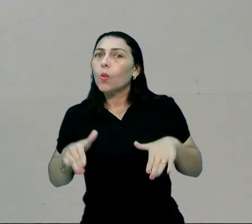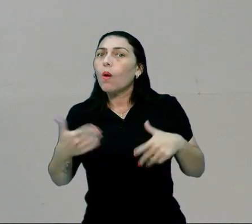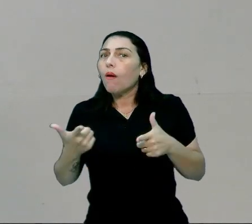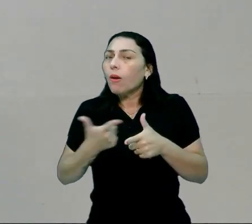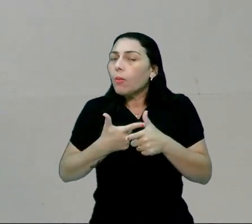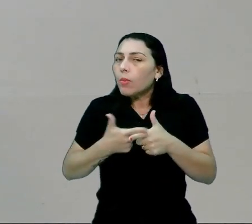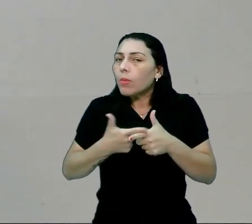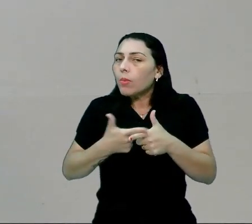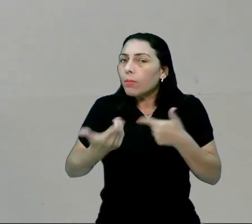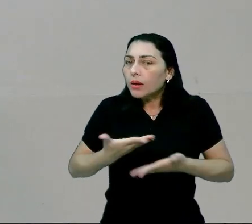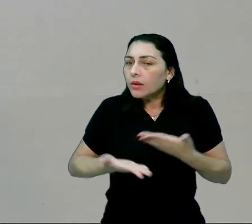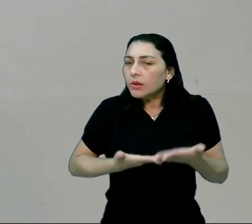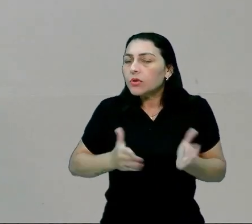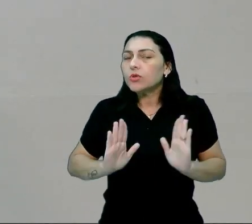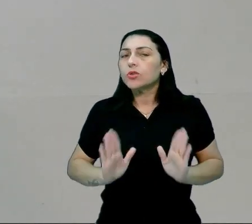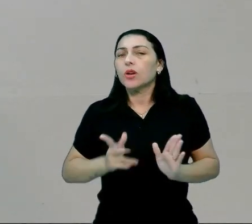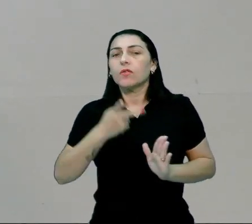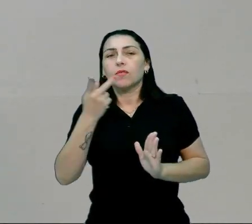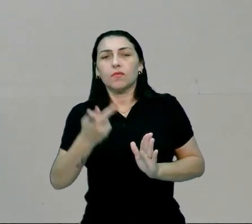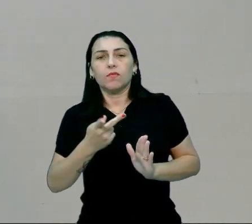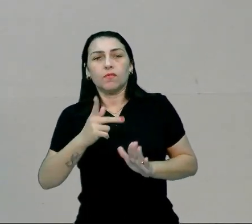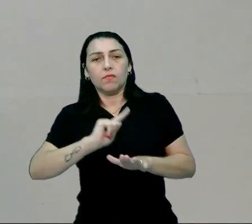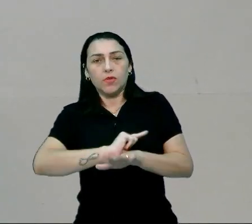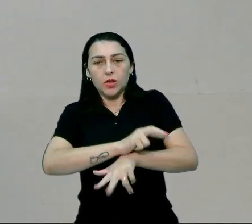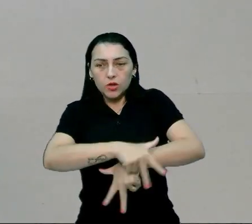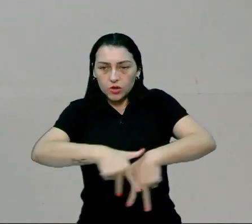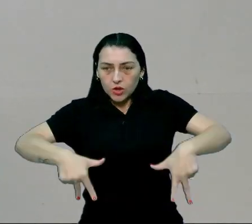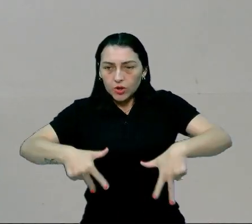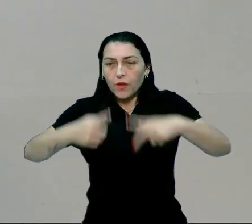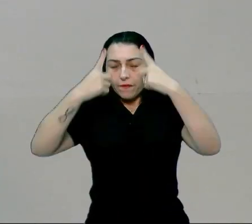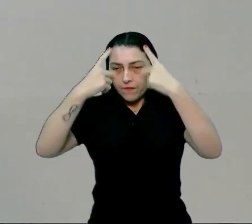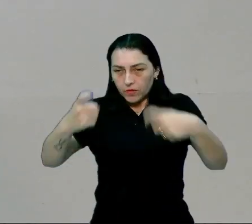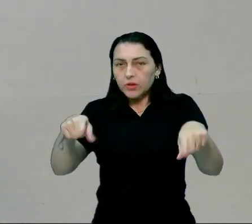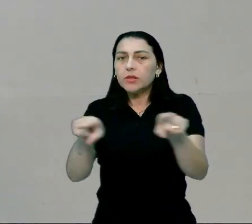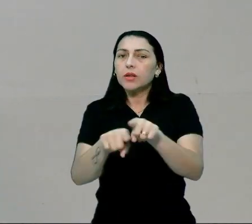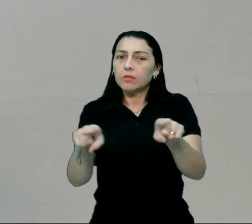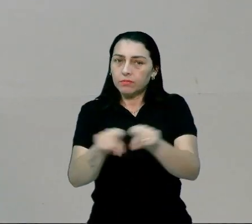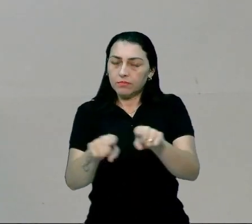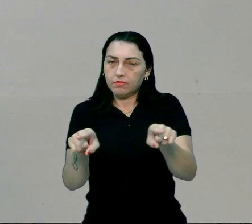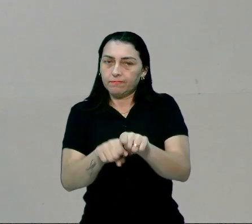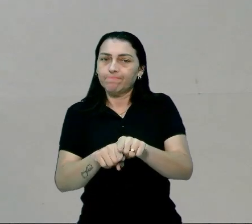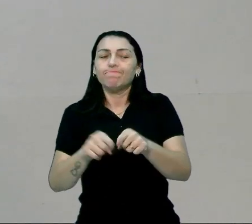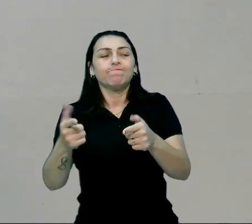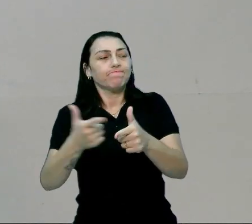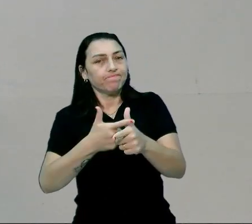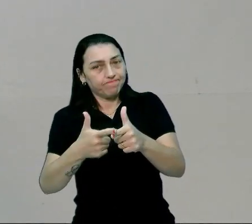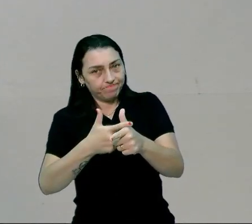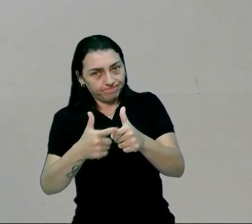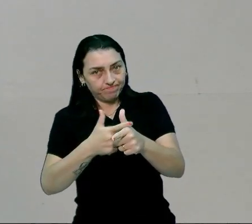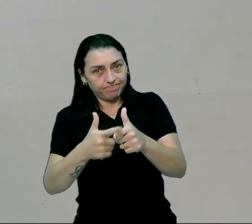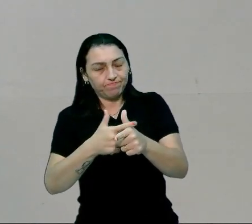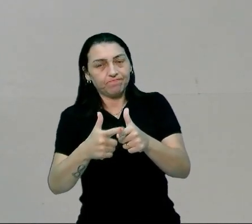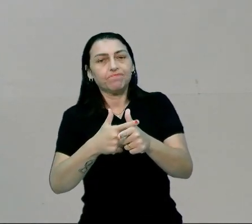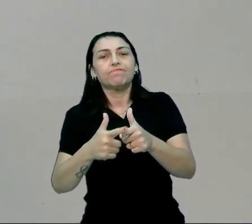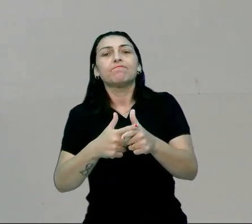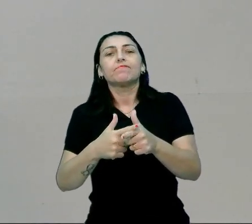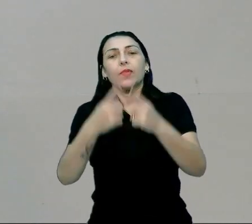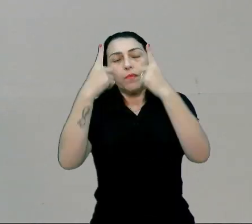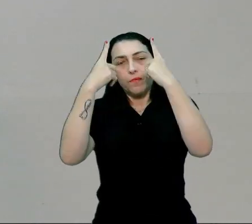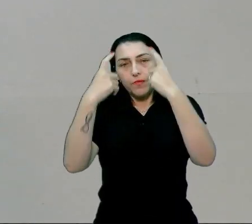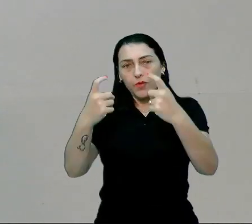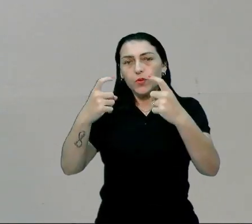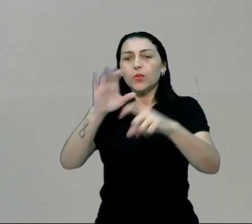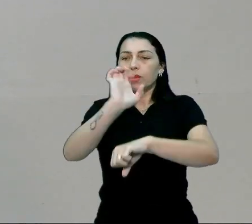problema relacionado a isso? A gente já está falando de questões de gênero, falando de questões de violência, e dessa problemática em relação da violência